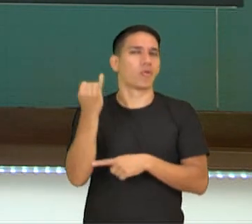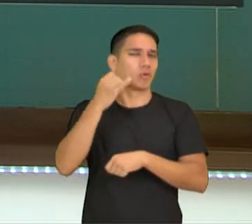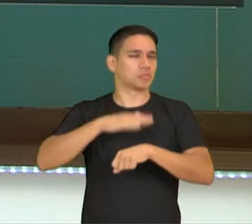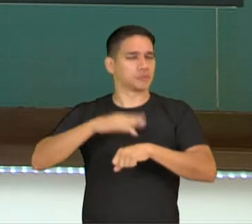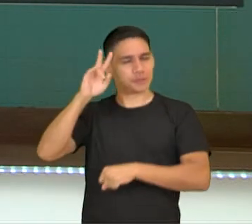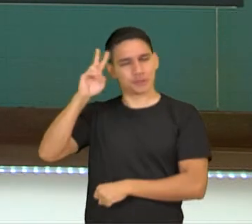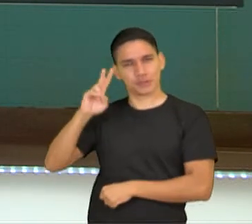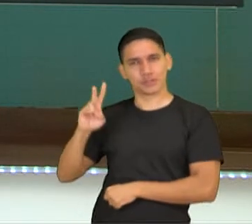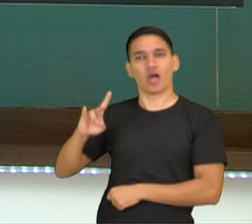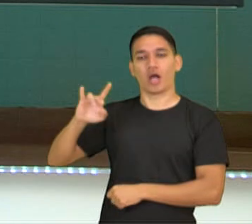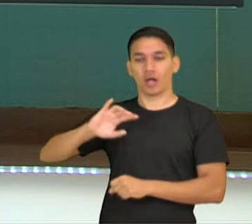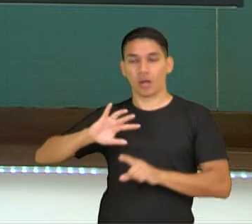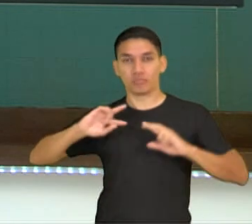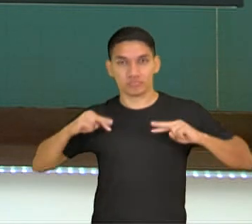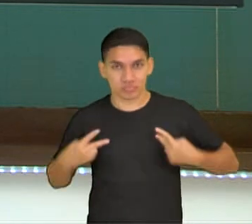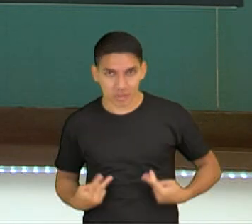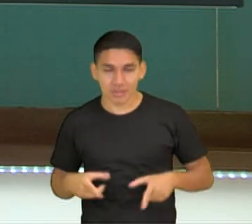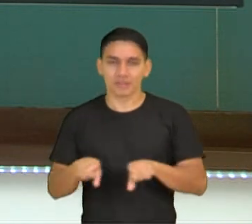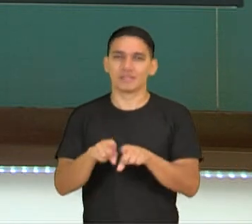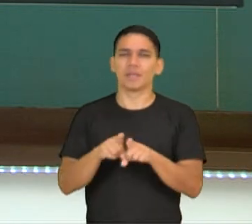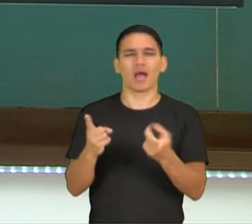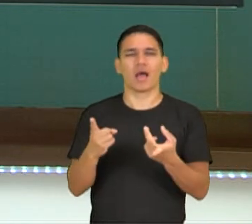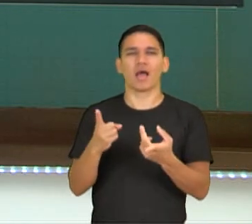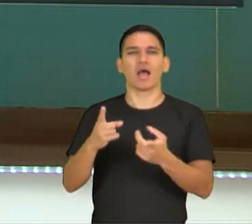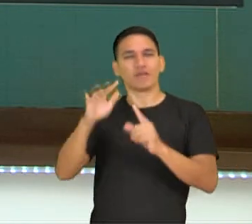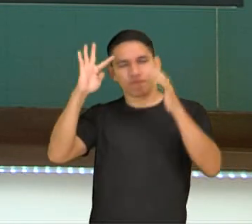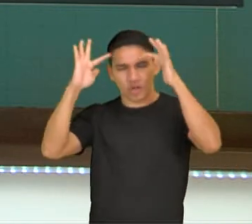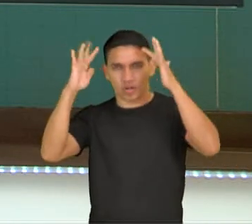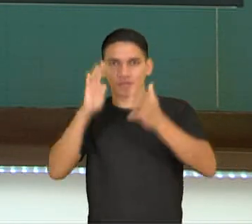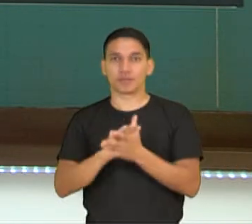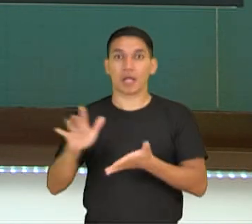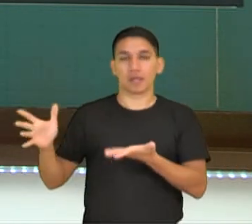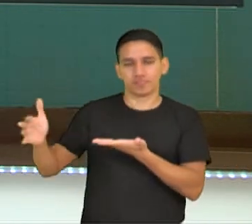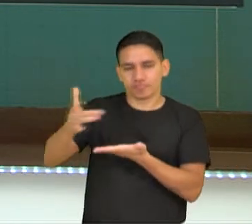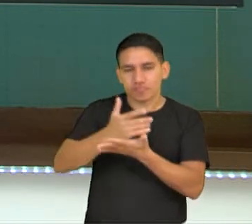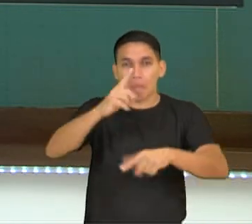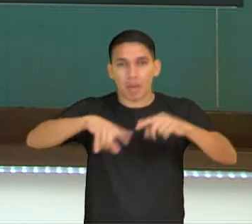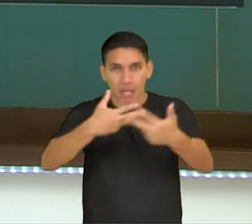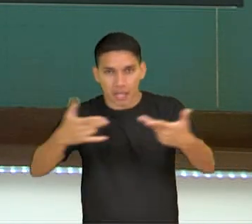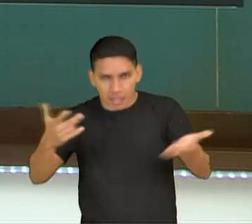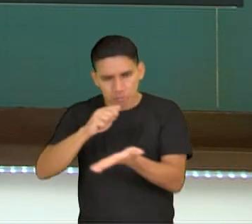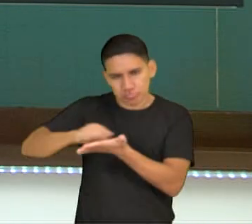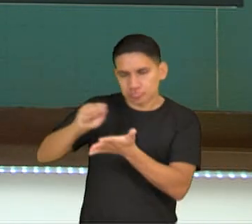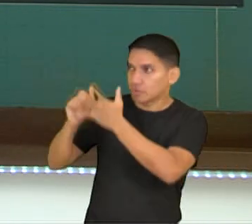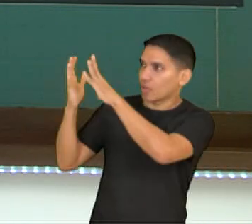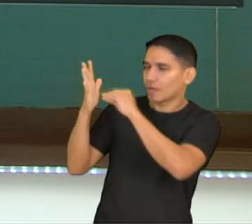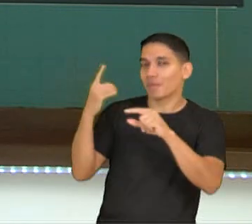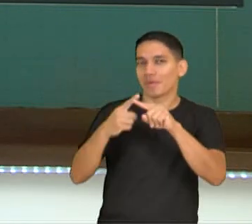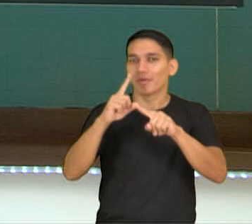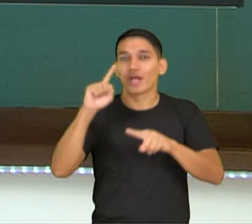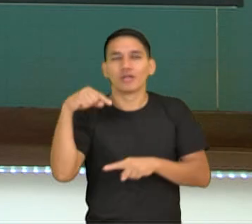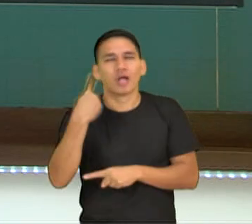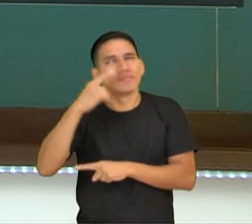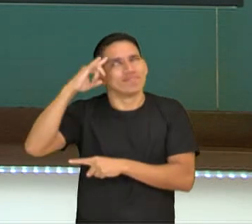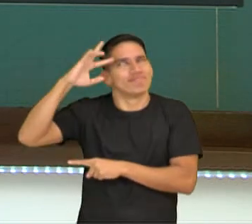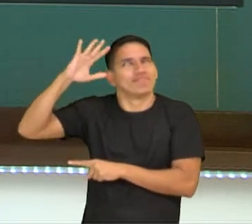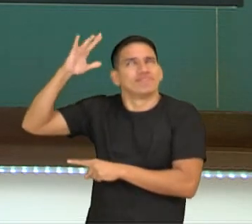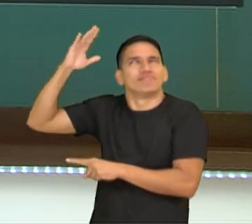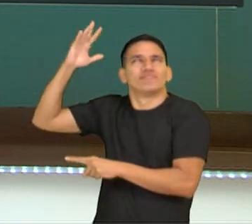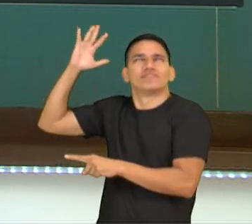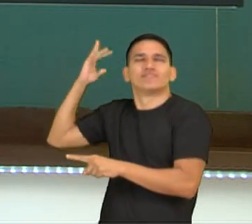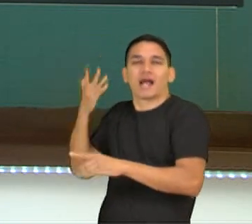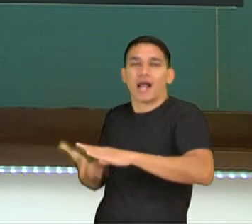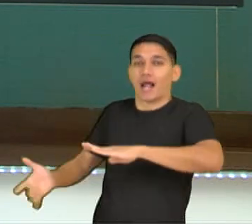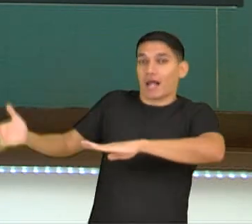seu caderno, pegue seu lápis, sua caneta, faça suas anotações, porque nós vamos viajar no tempo hoje, vamos até a